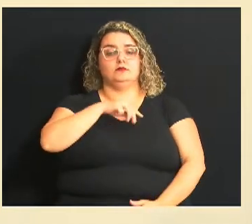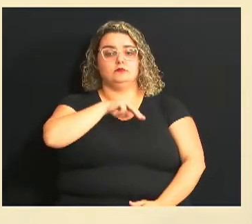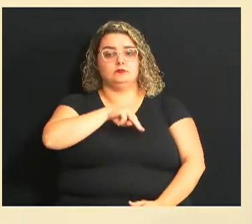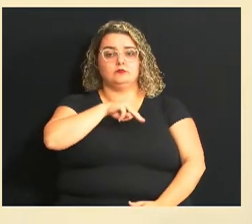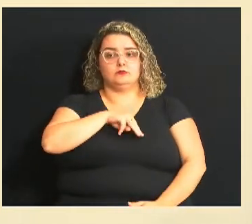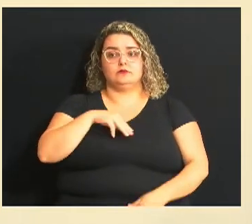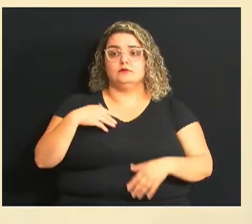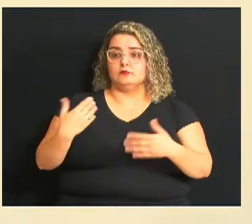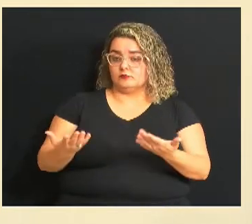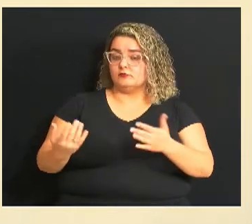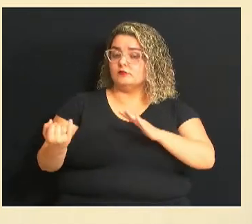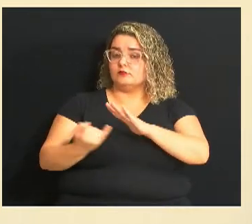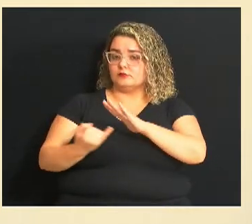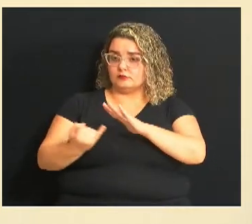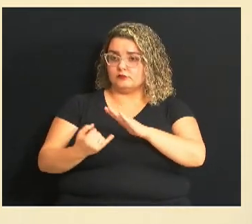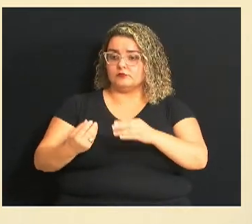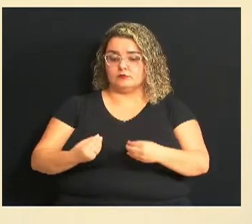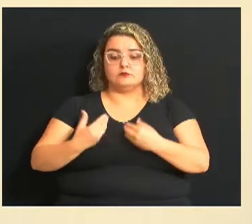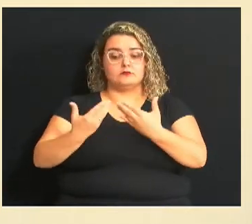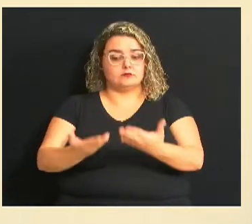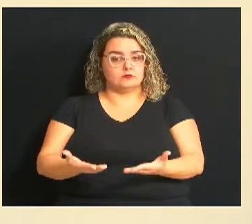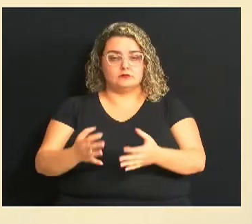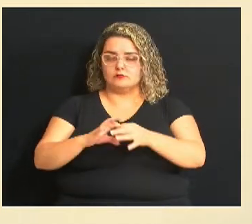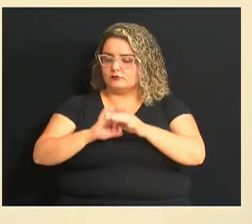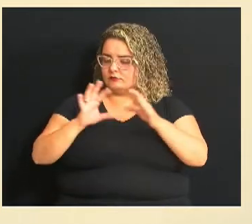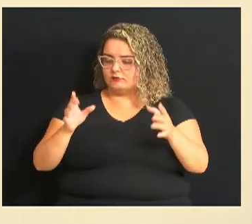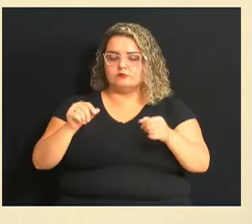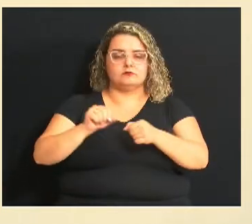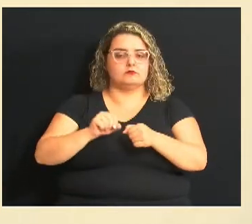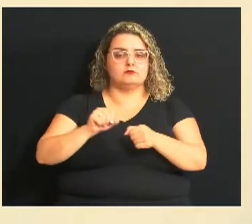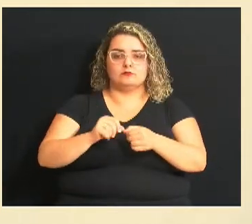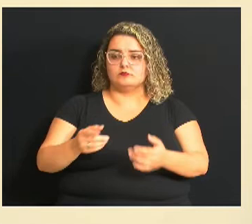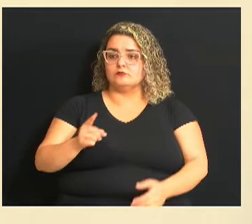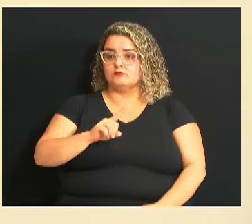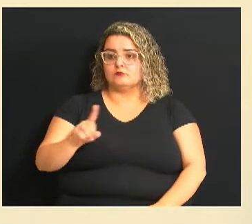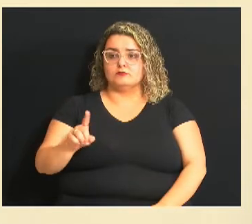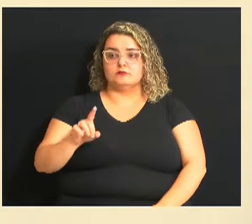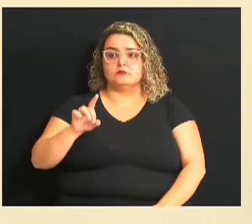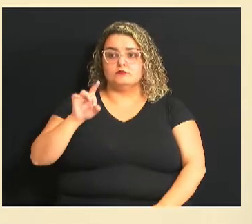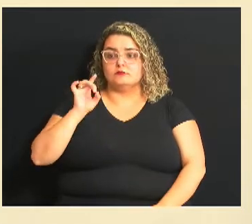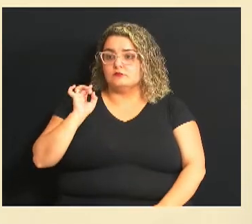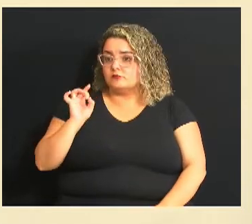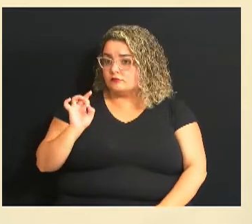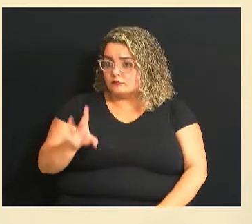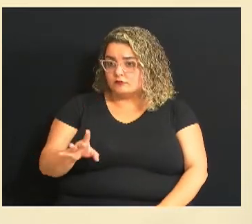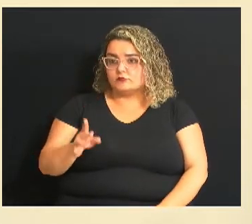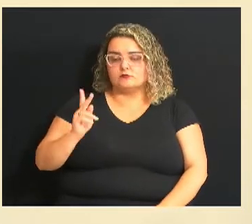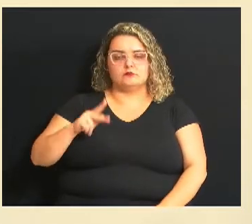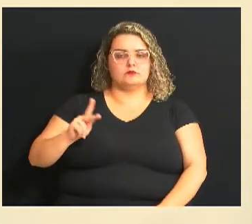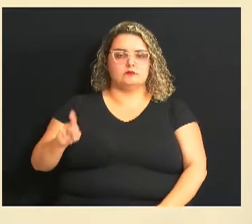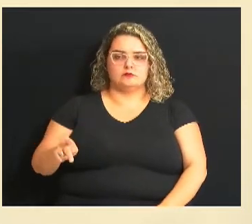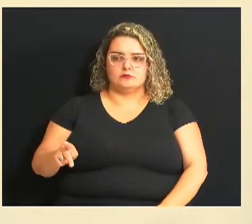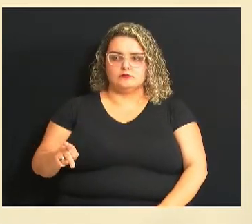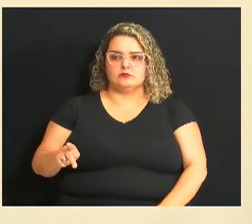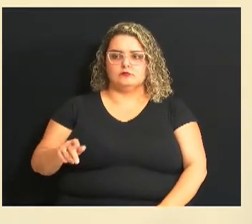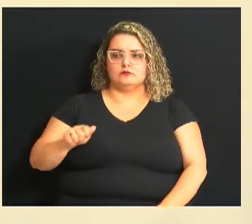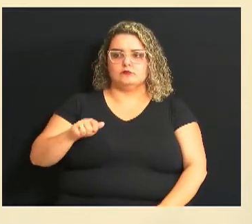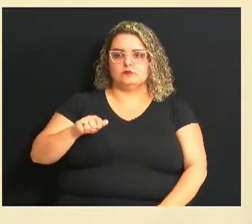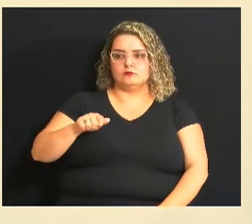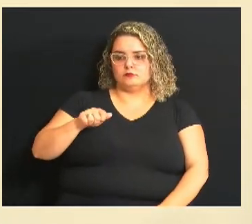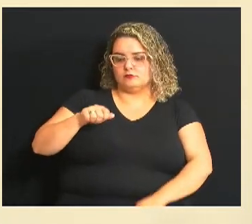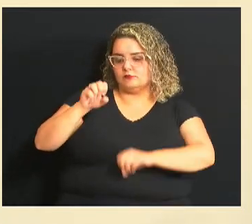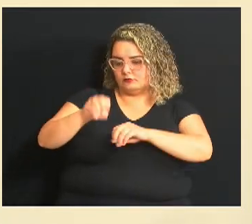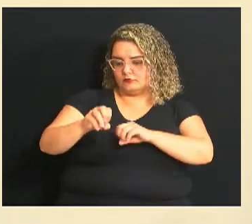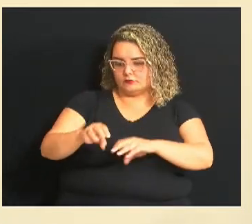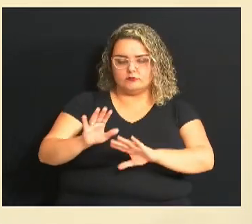a instituição nos dá condições de fazer isso, de não ser só um professor aulista.